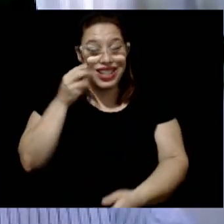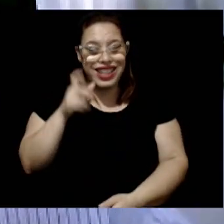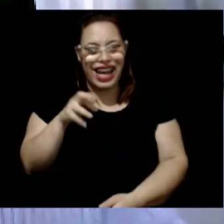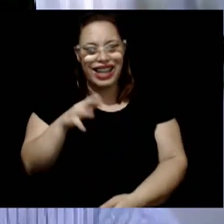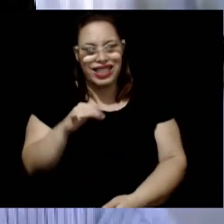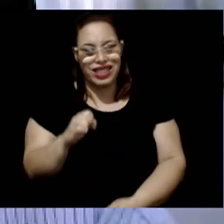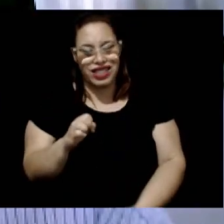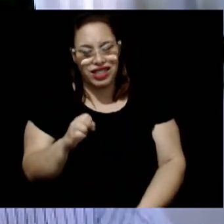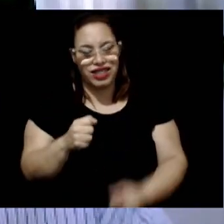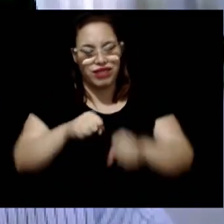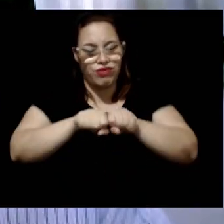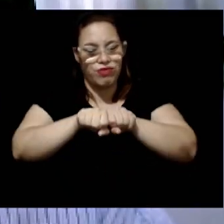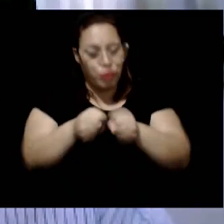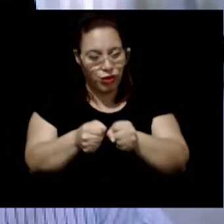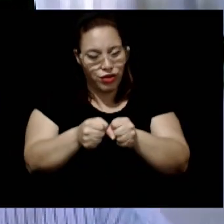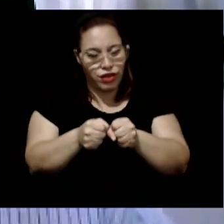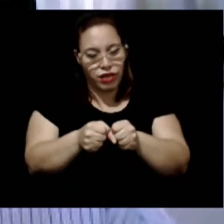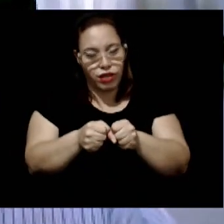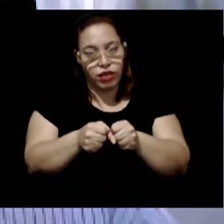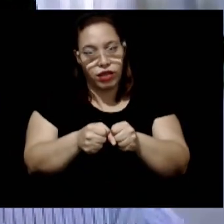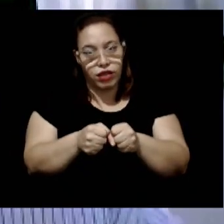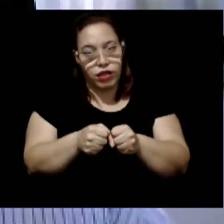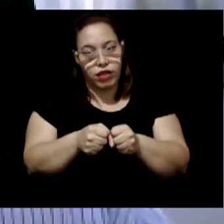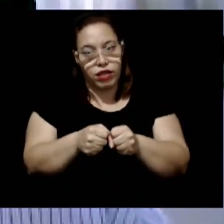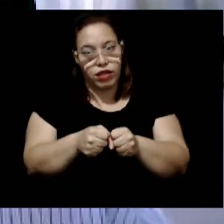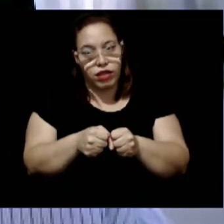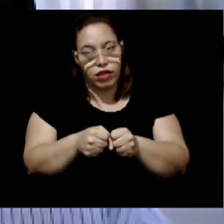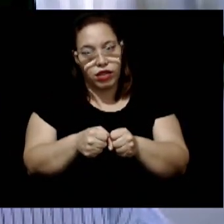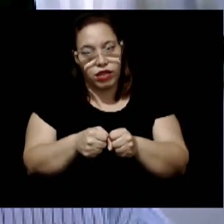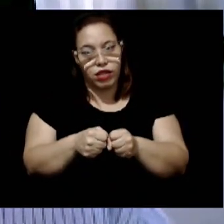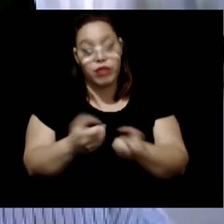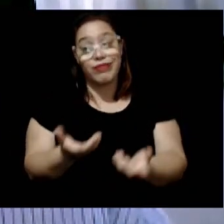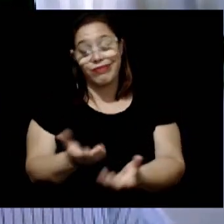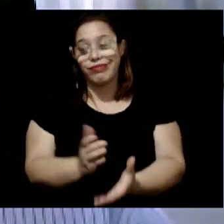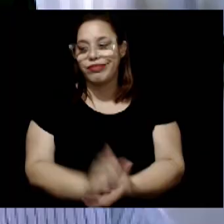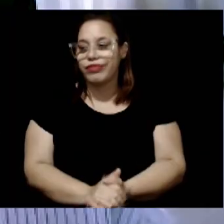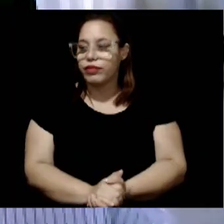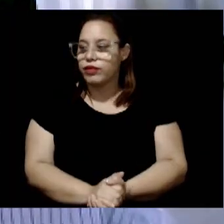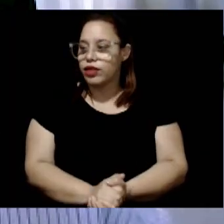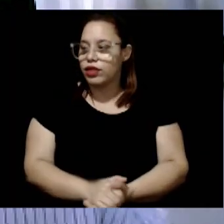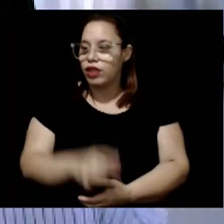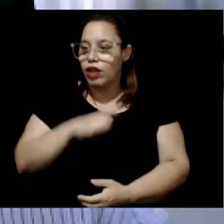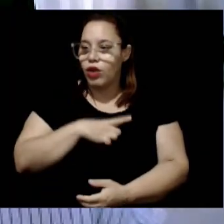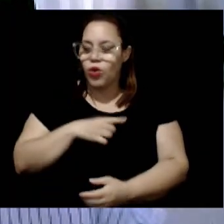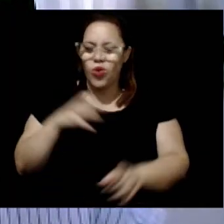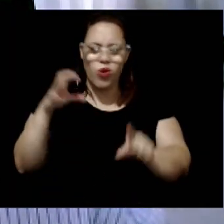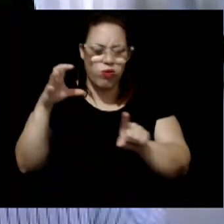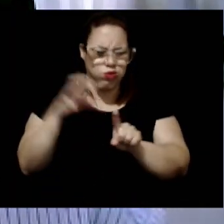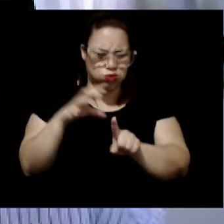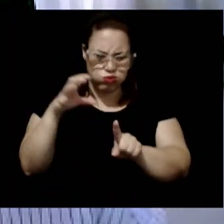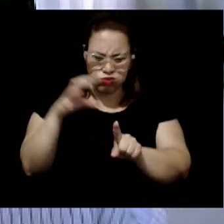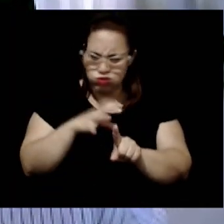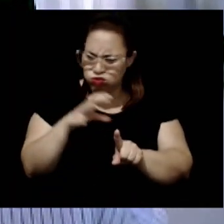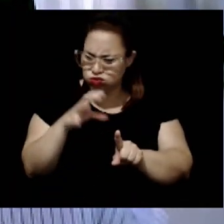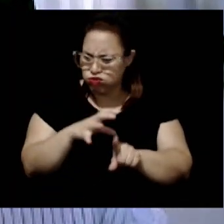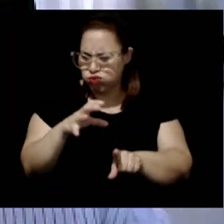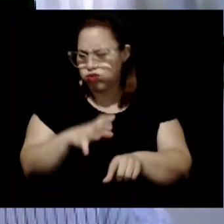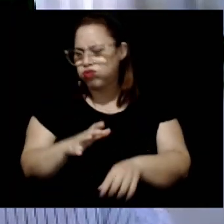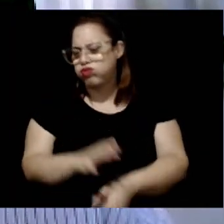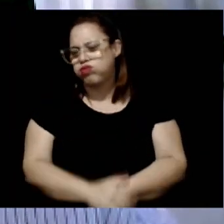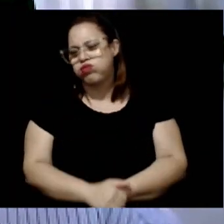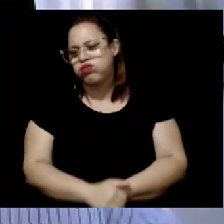fraturas, chamamos de fraturas de fragilidade, né? Ela tem uma influência grande